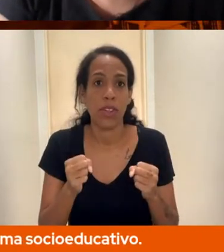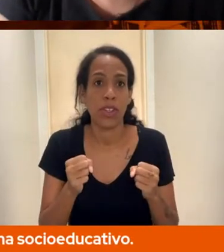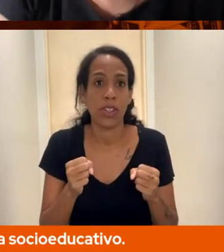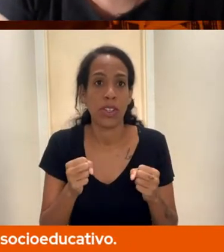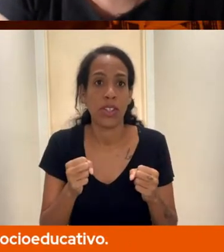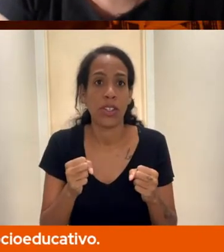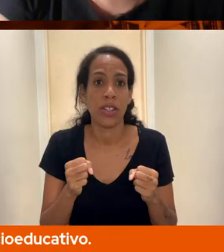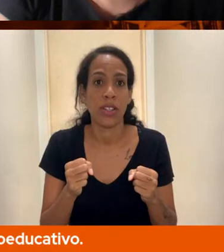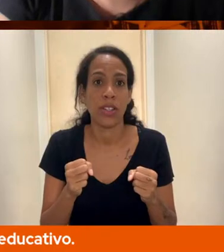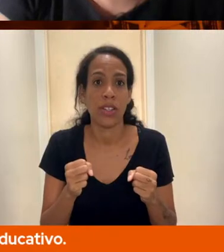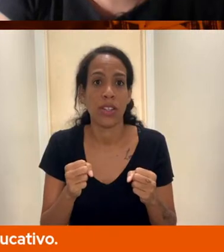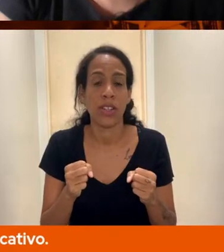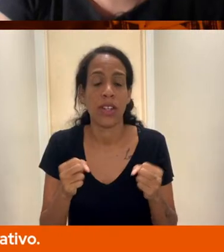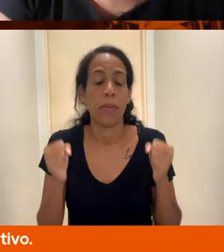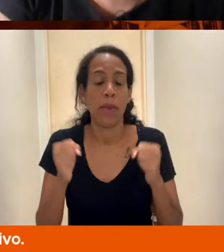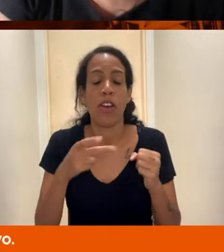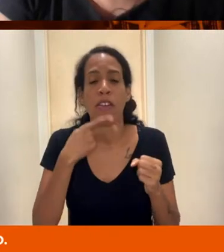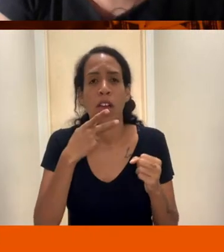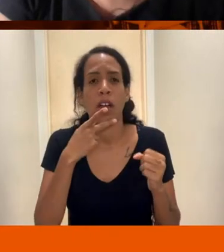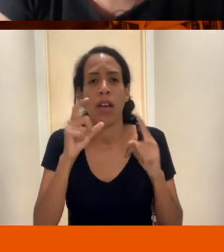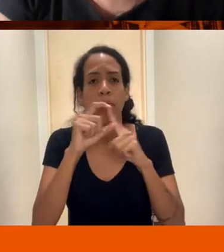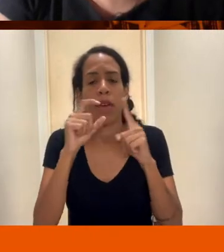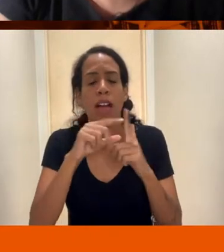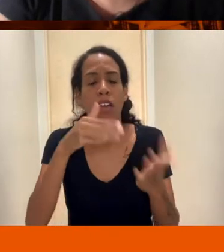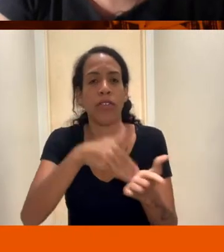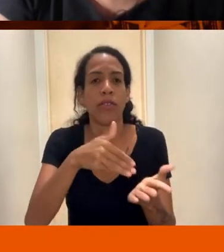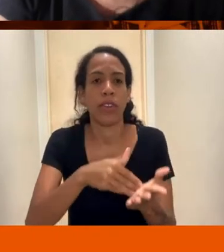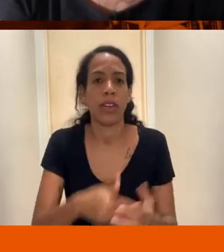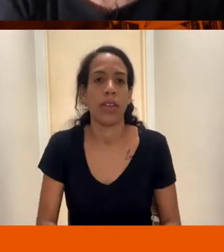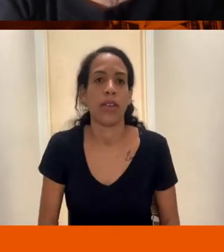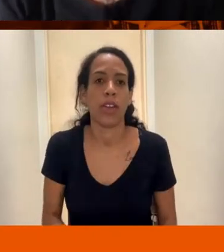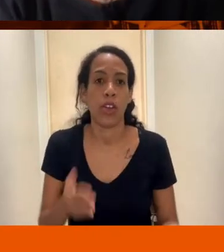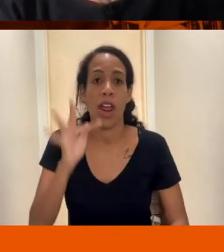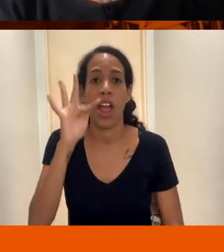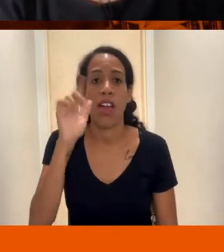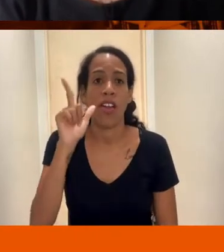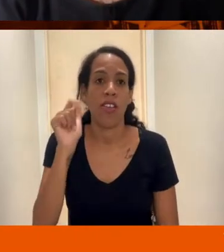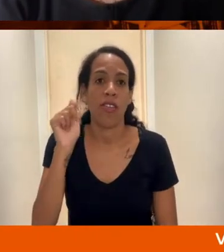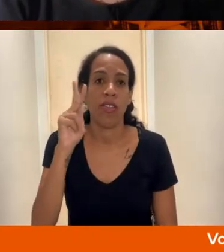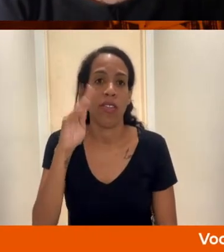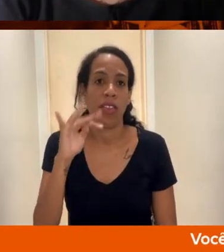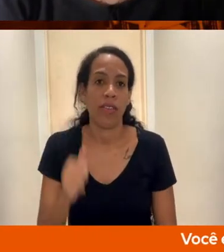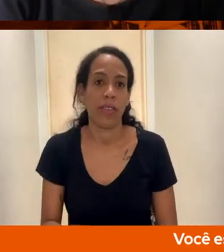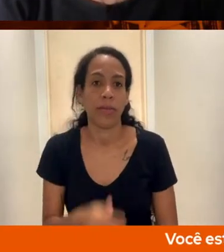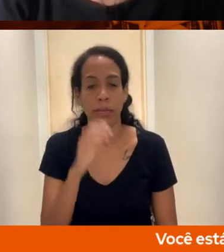suas considerações finais. Está contigo, Flávia.